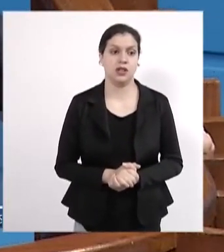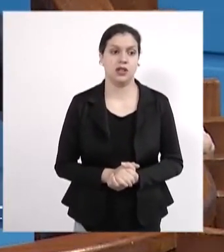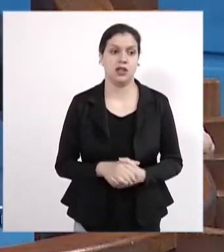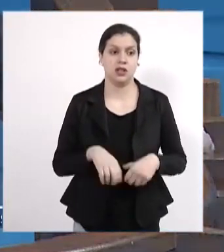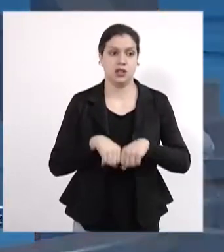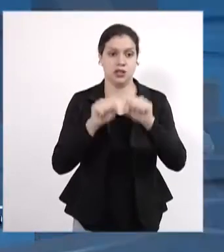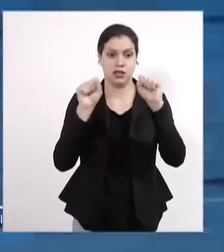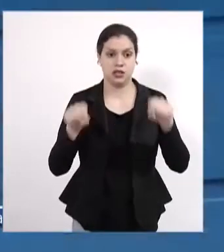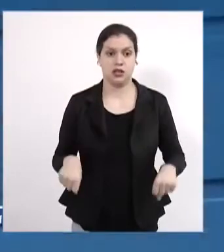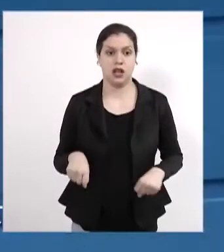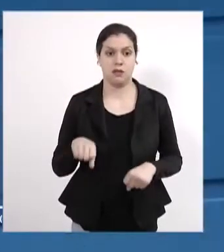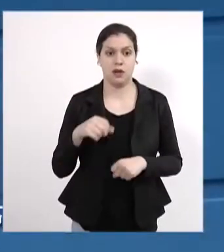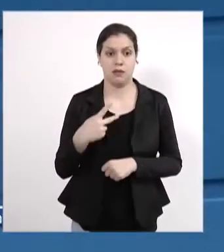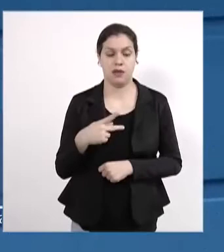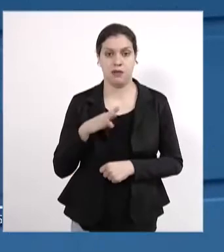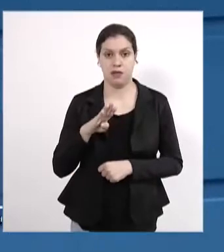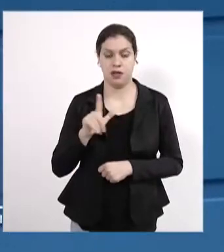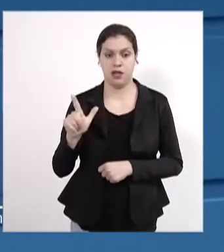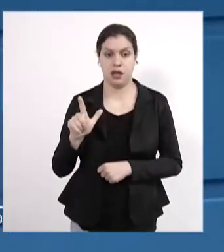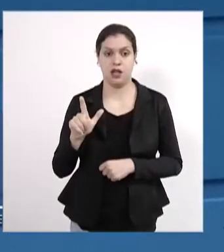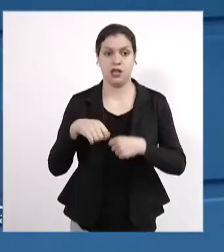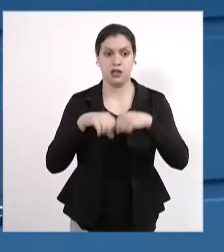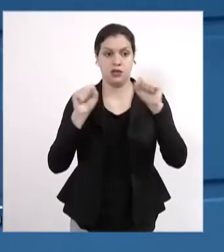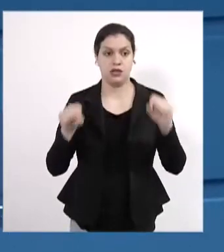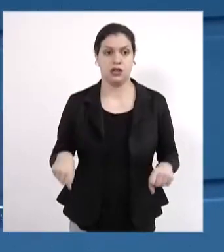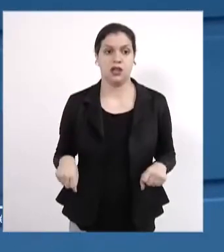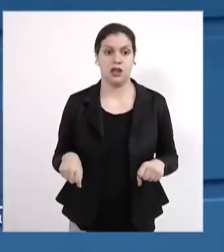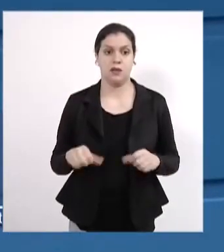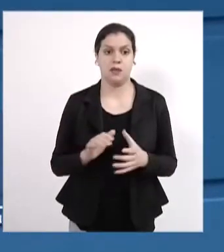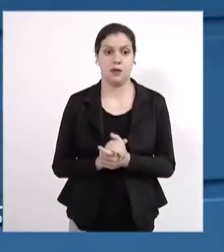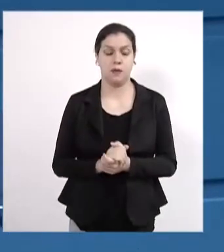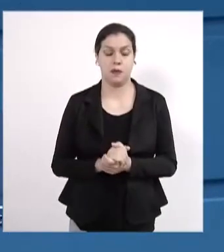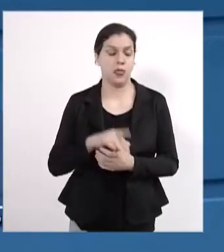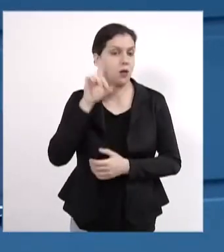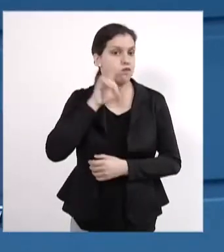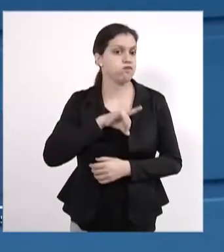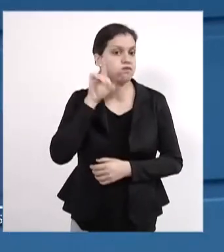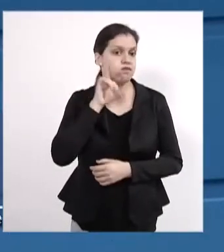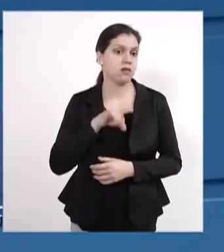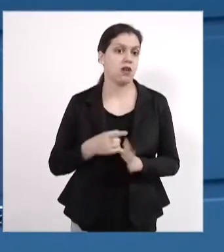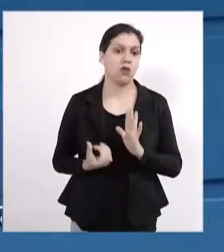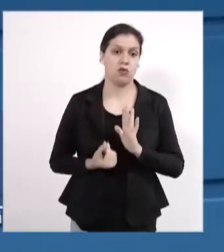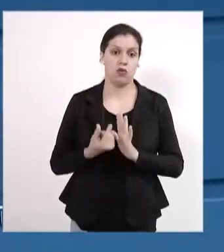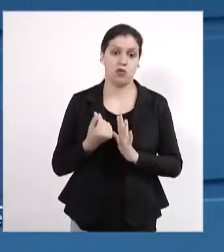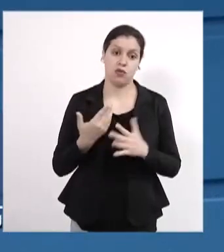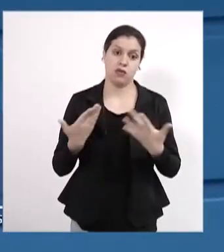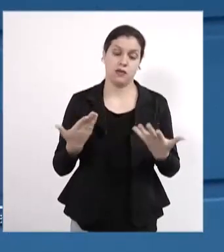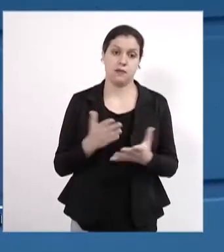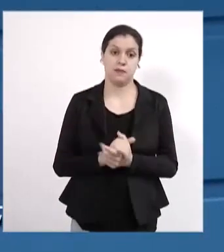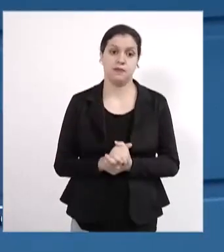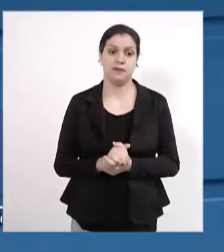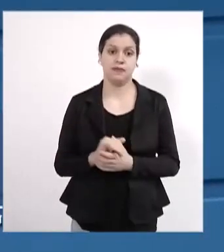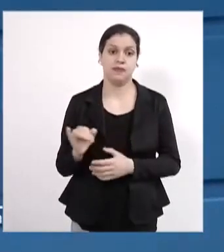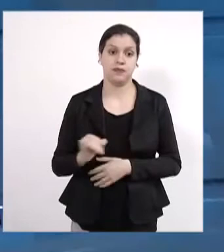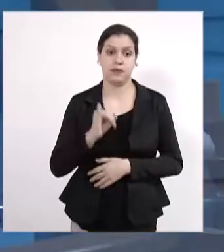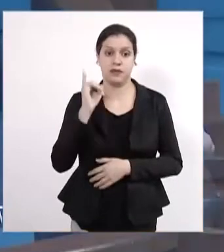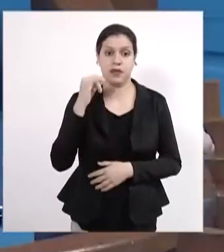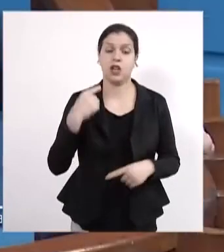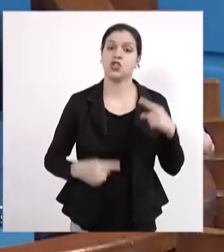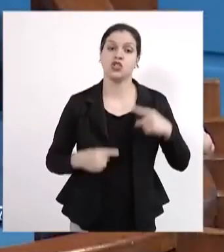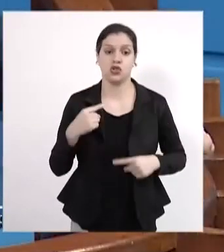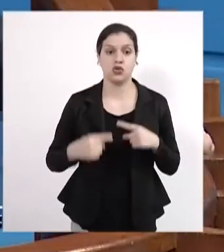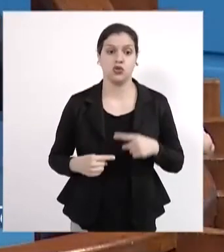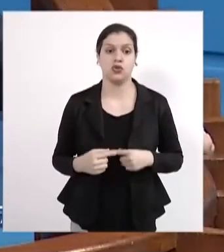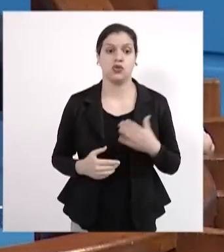sistema americano, onde aquele interessado procura, o custo com certeza é relativo e é importante a discussão de